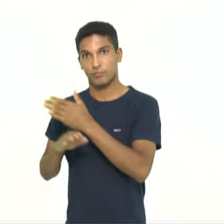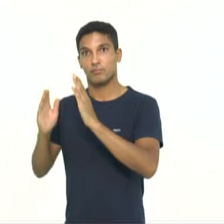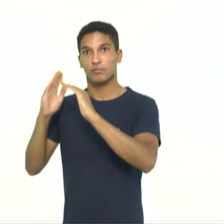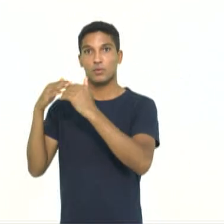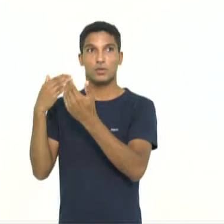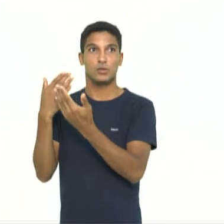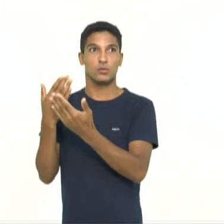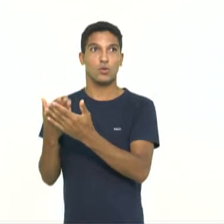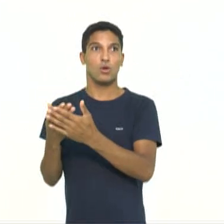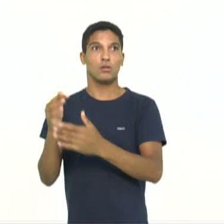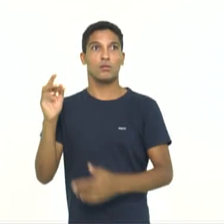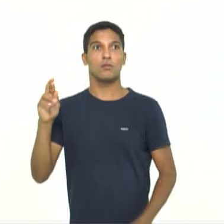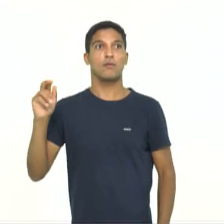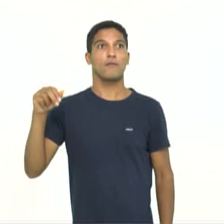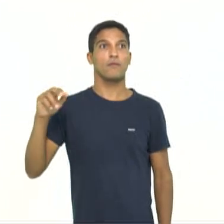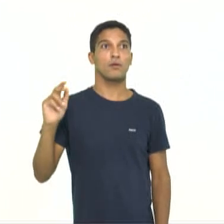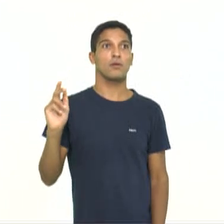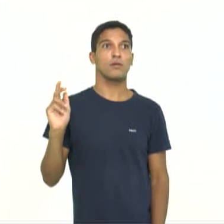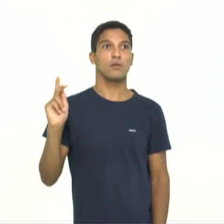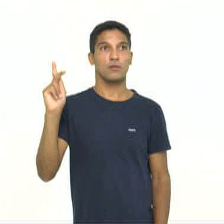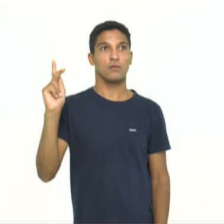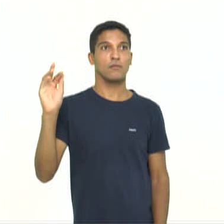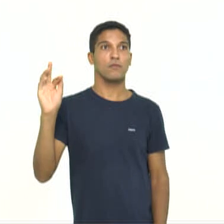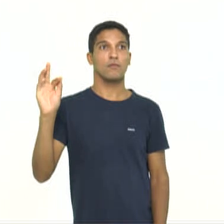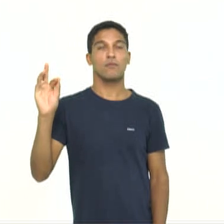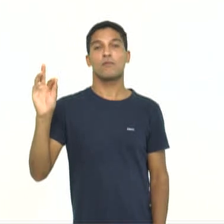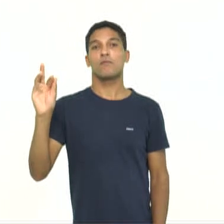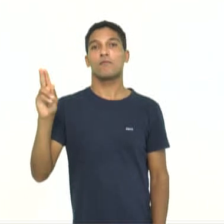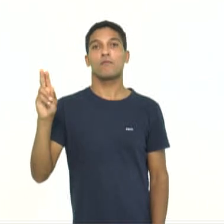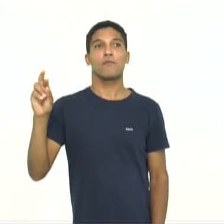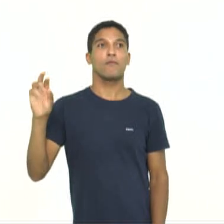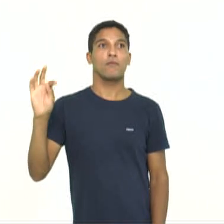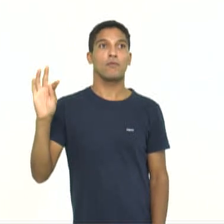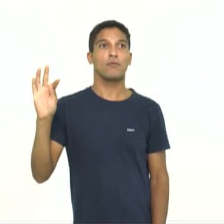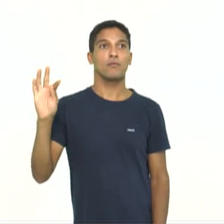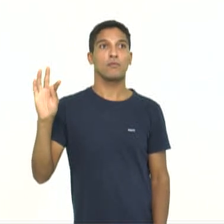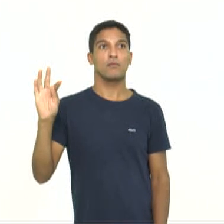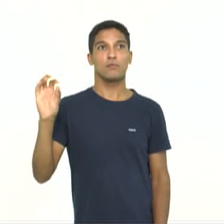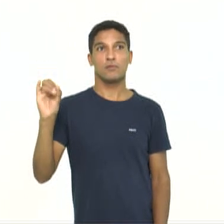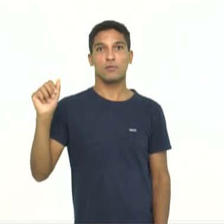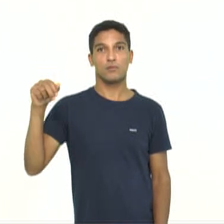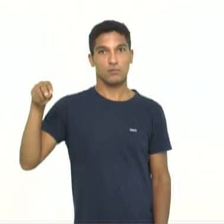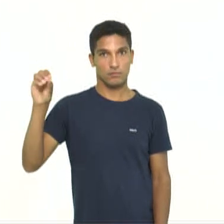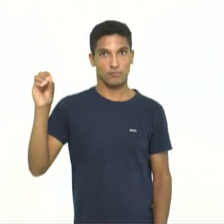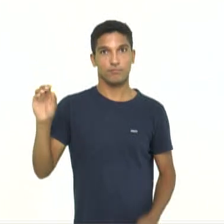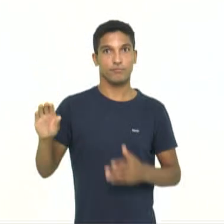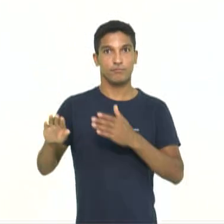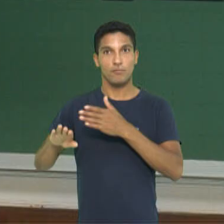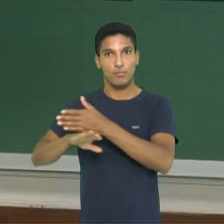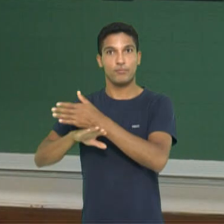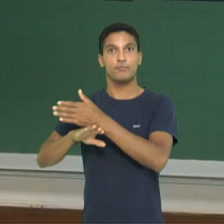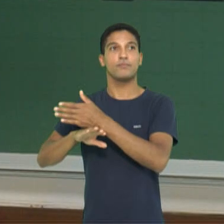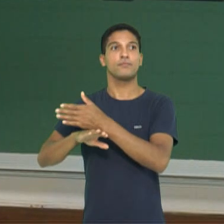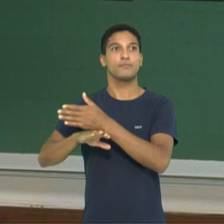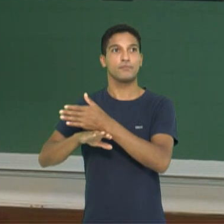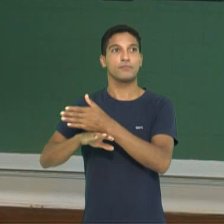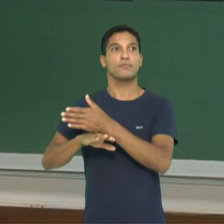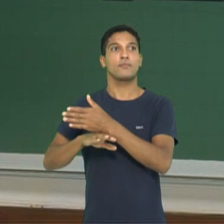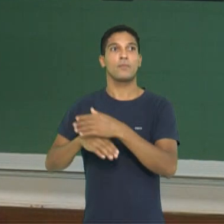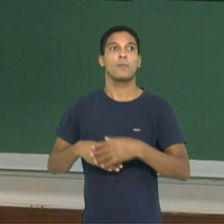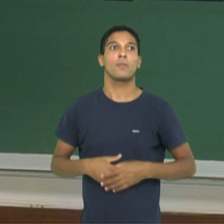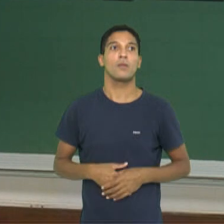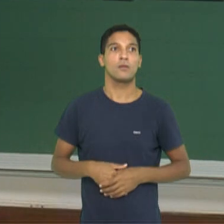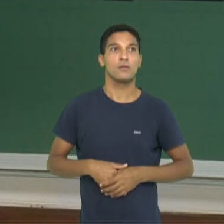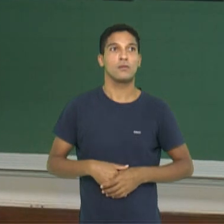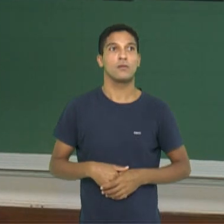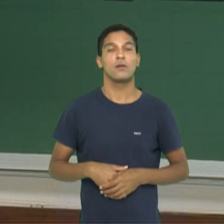presidente desse instituto em 1931. Theodor Adorno se vincula fortemente à Universidade de Frankfurt, tanto